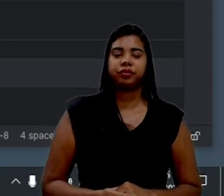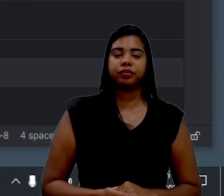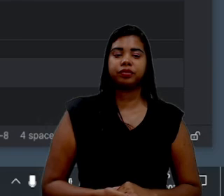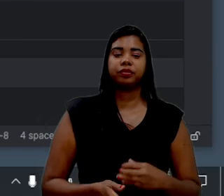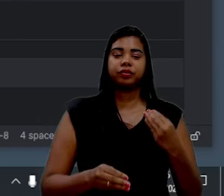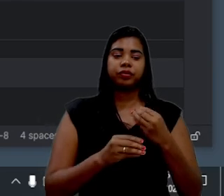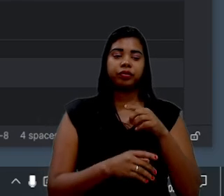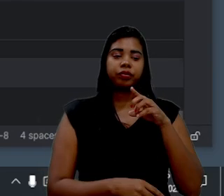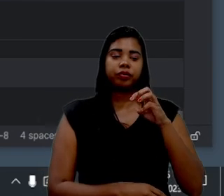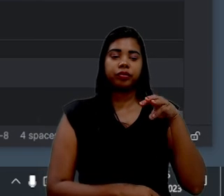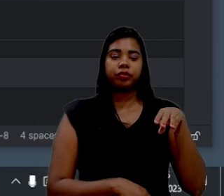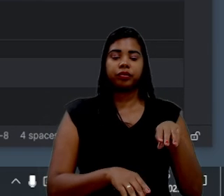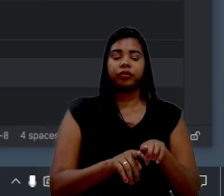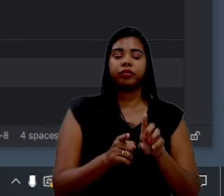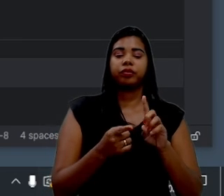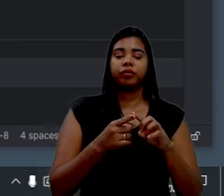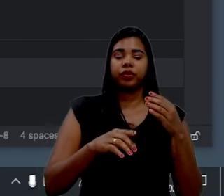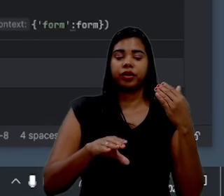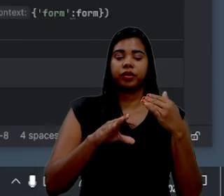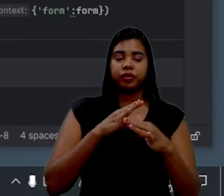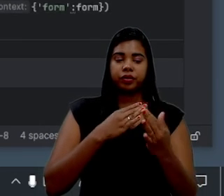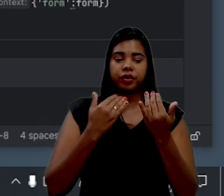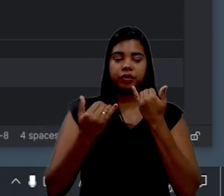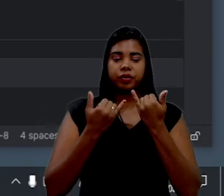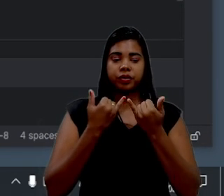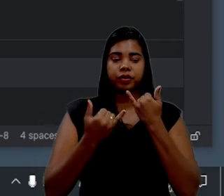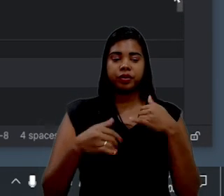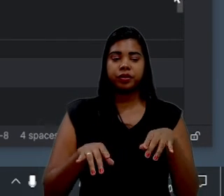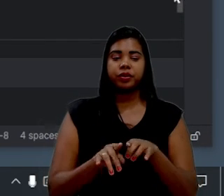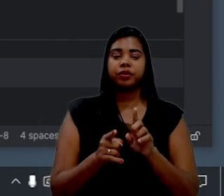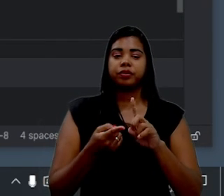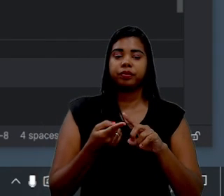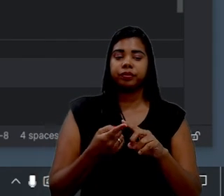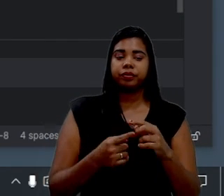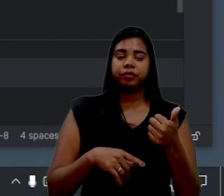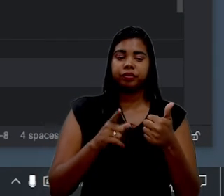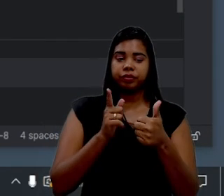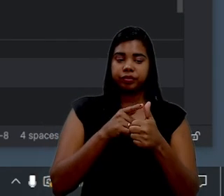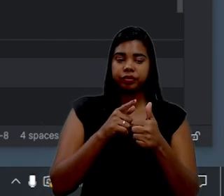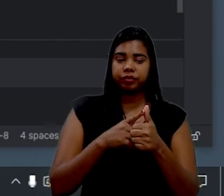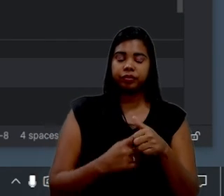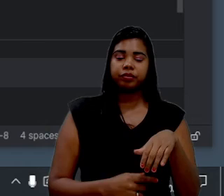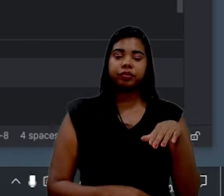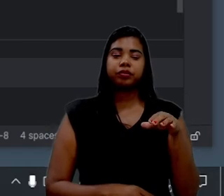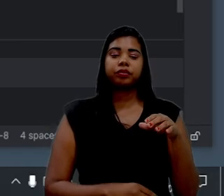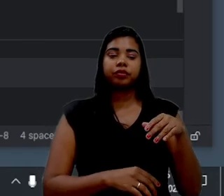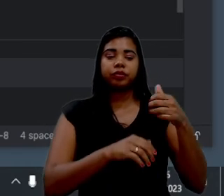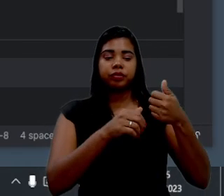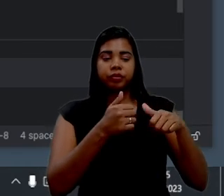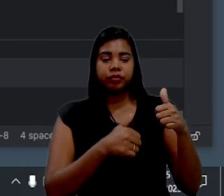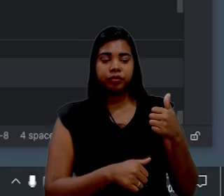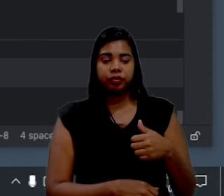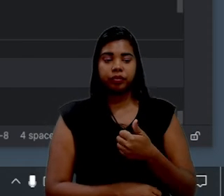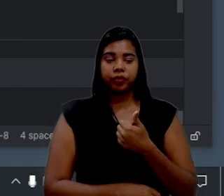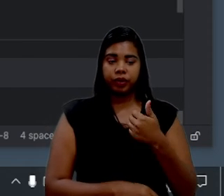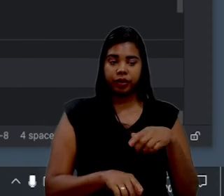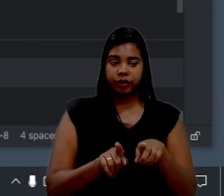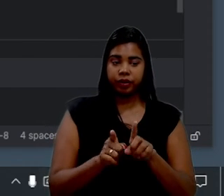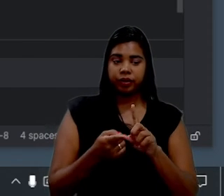ponto post, é de envio, né, de informações. Aí primeiro a gente faz uma consulta, ó, se o formulário é válido, né,